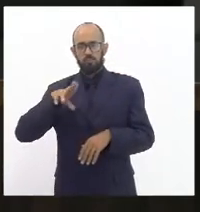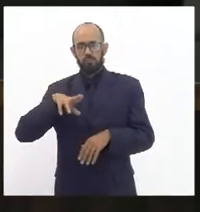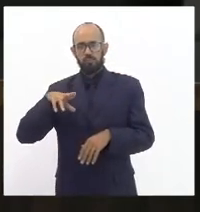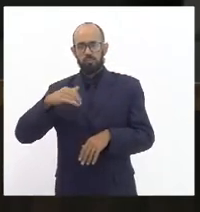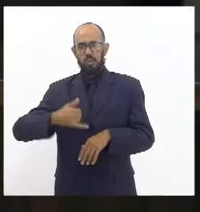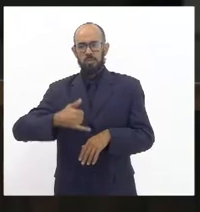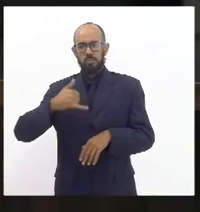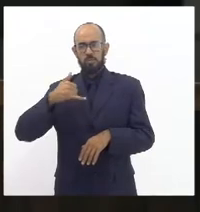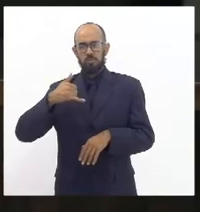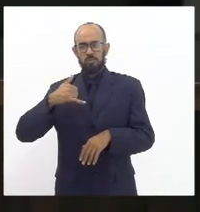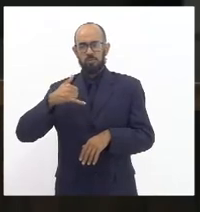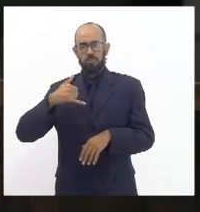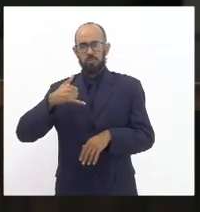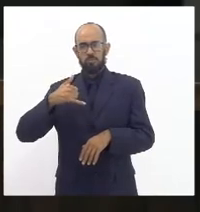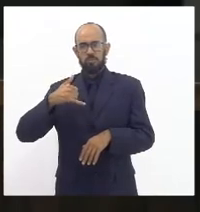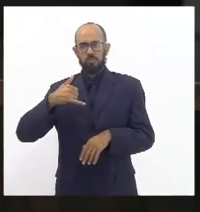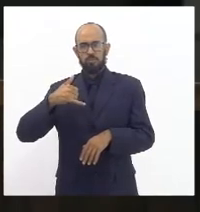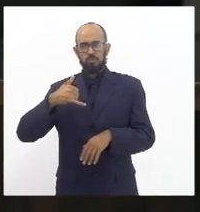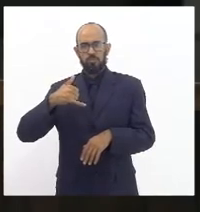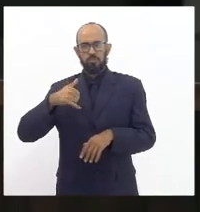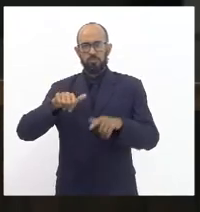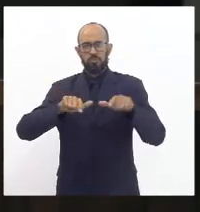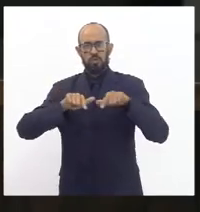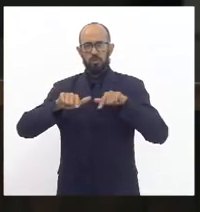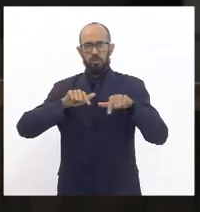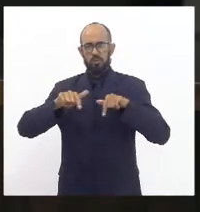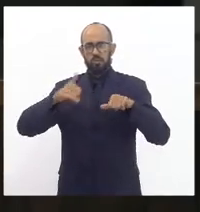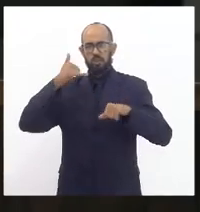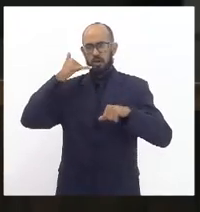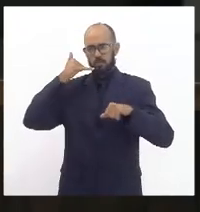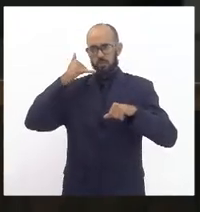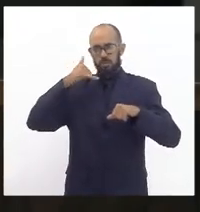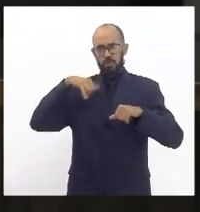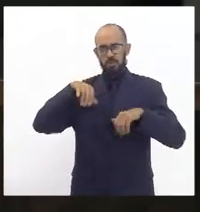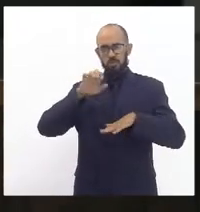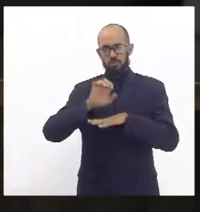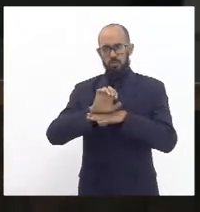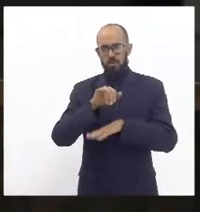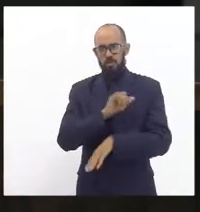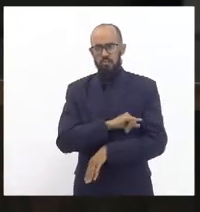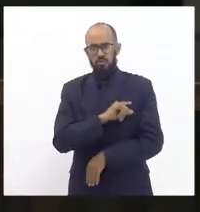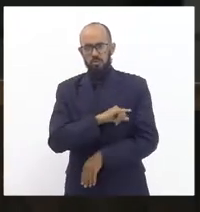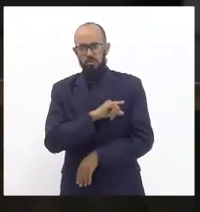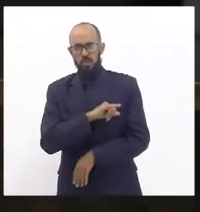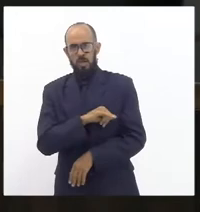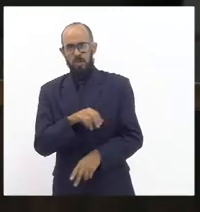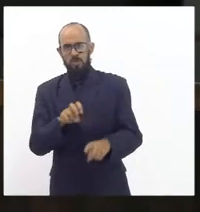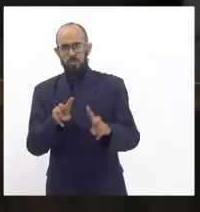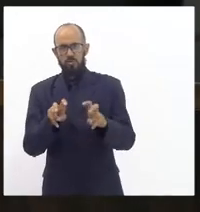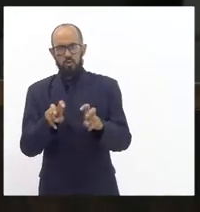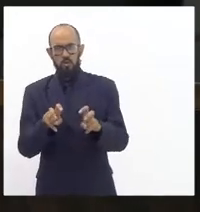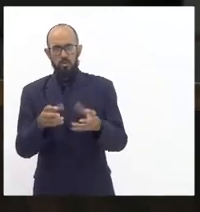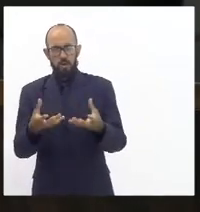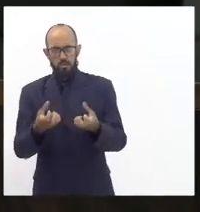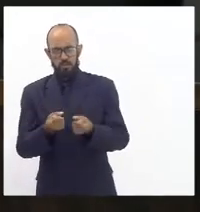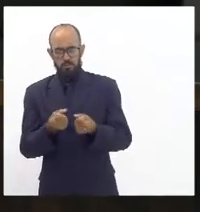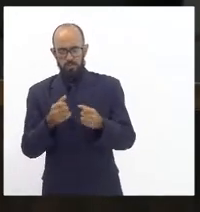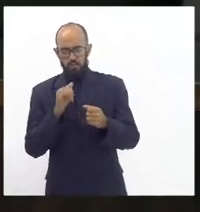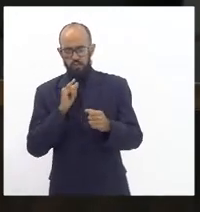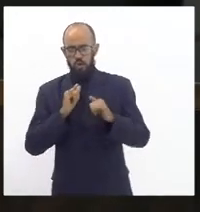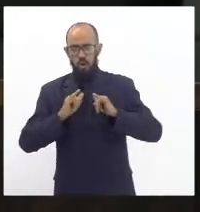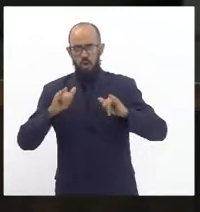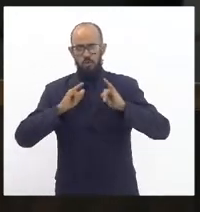perdão aos usuários dos serviços de telefonia no âmbito do Estado do Rio de Janeiro que tange ao recebimento de ofertas de